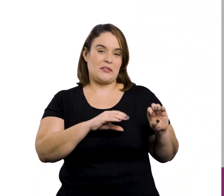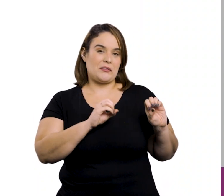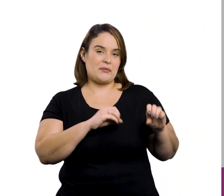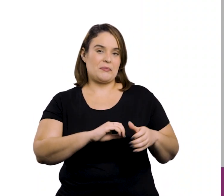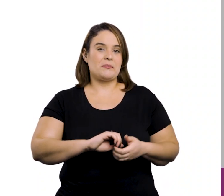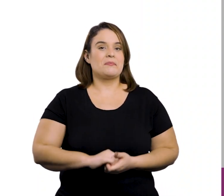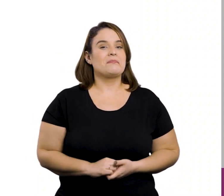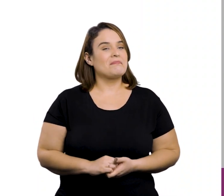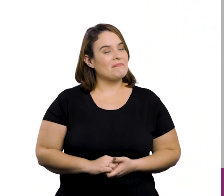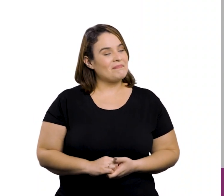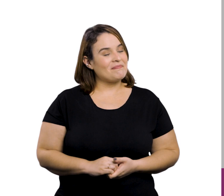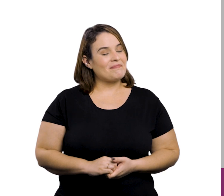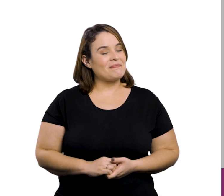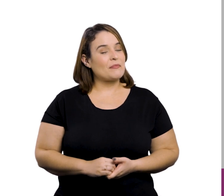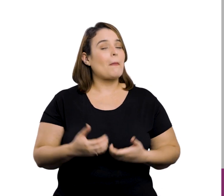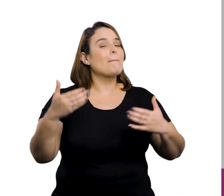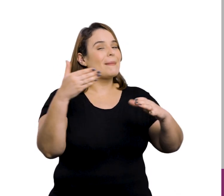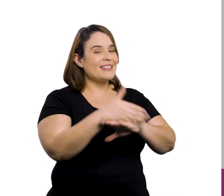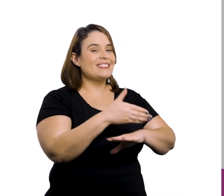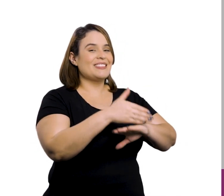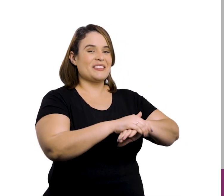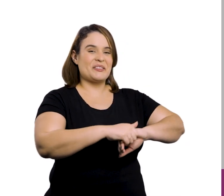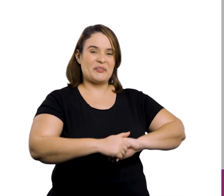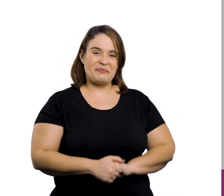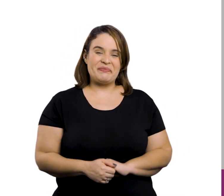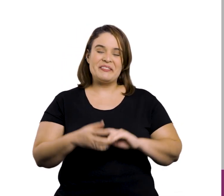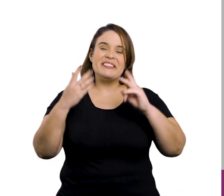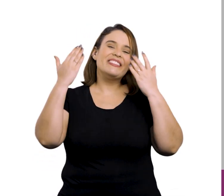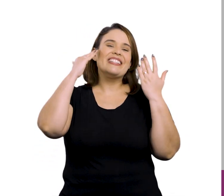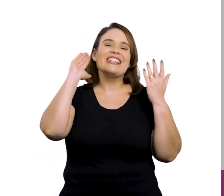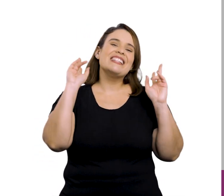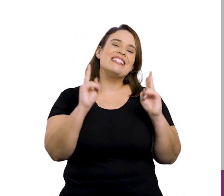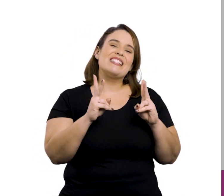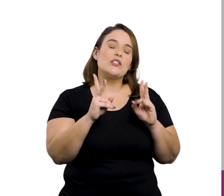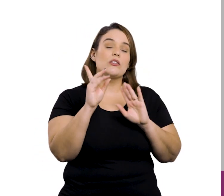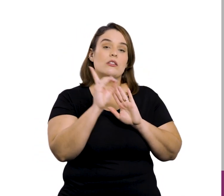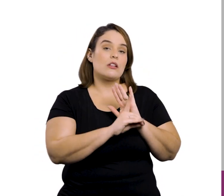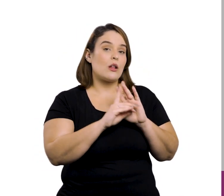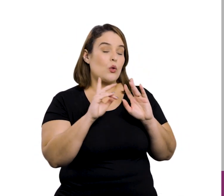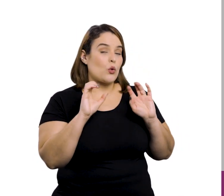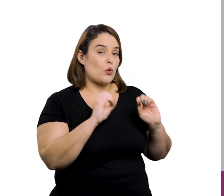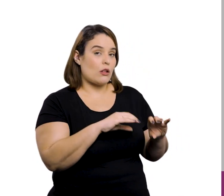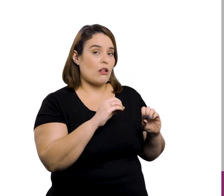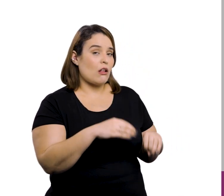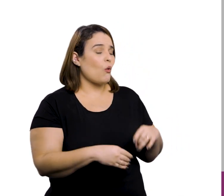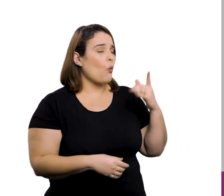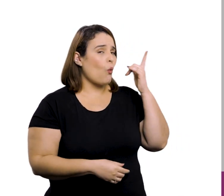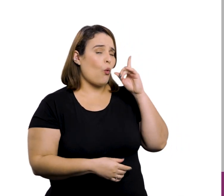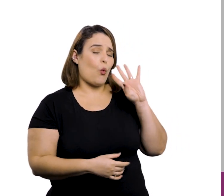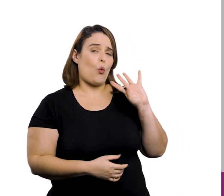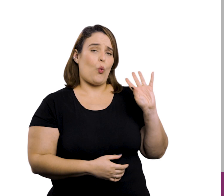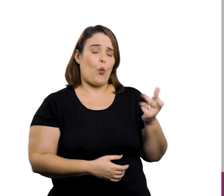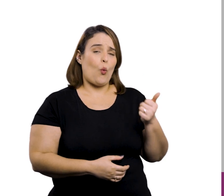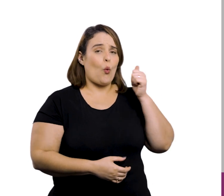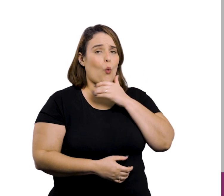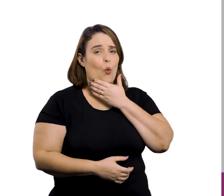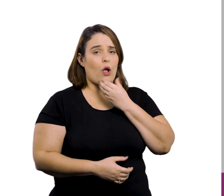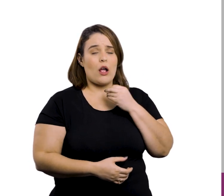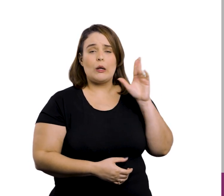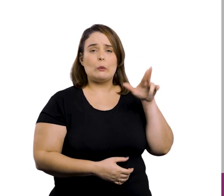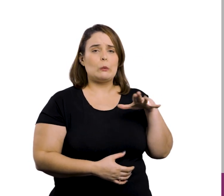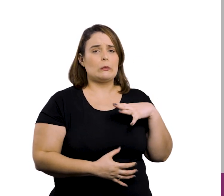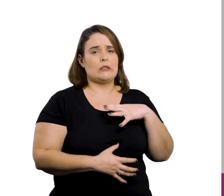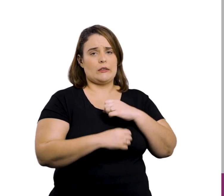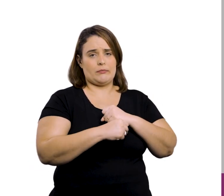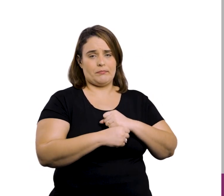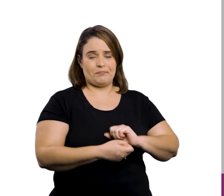para defender o direito à educação? Participar. Sempre compreendendo que se o direito à educação não for garantido